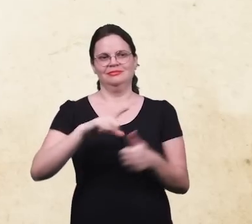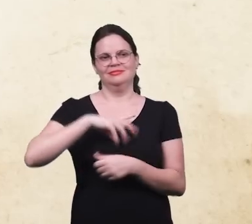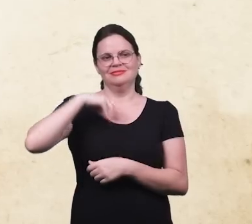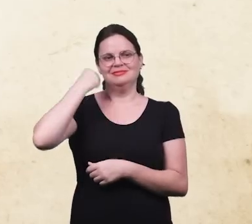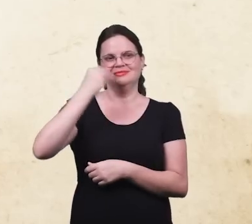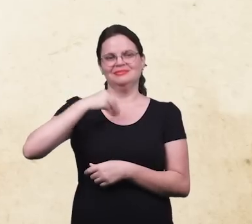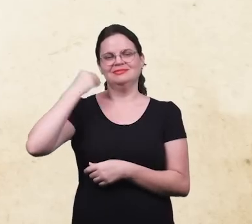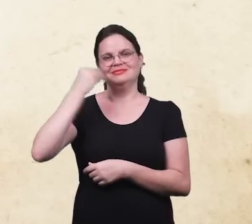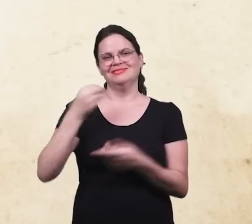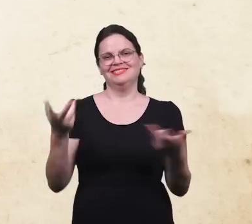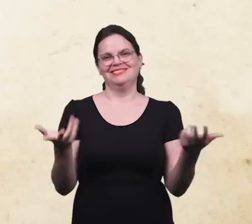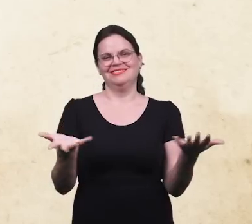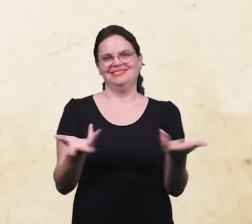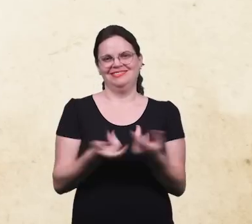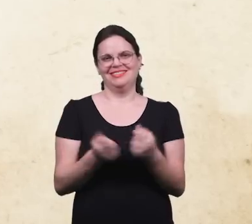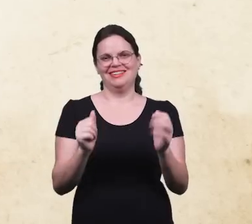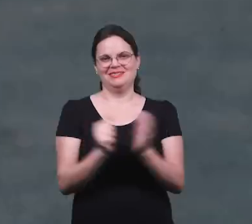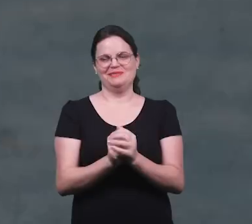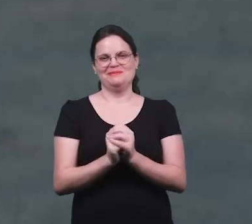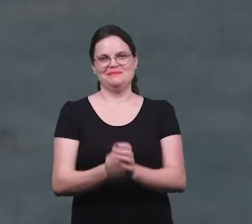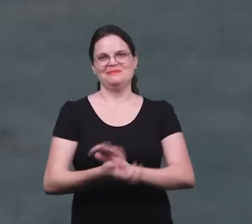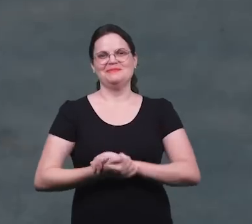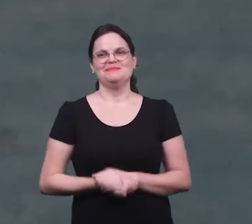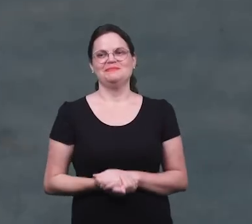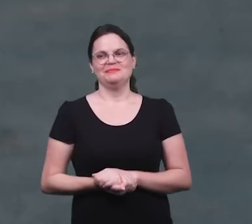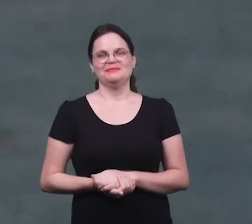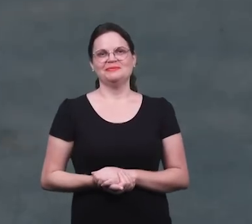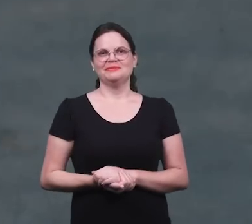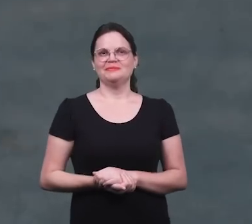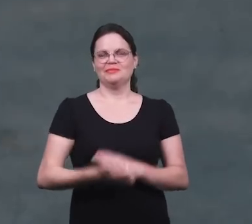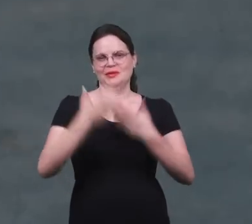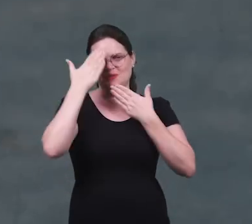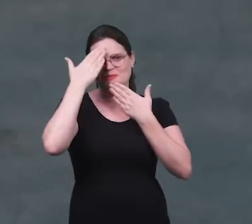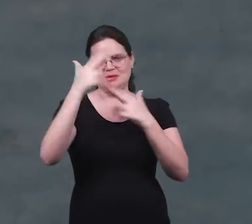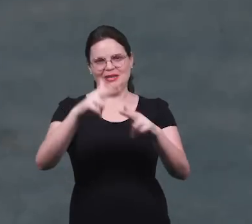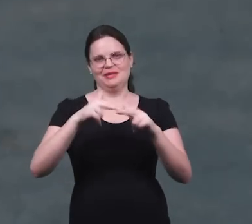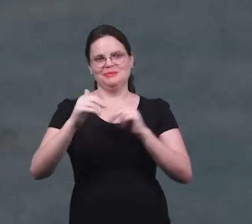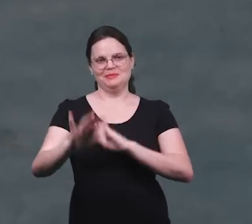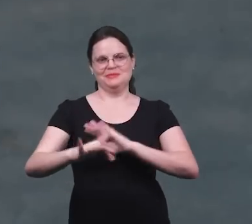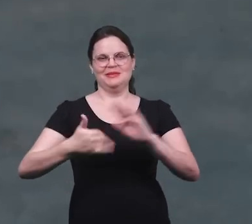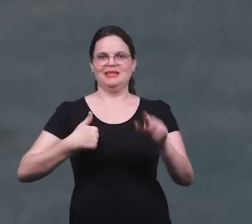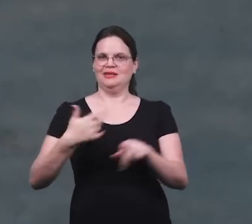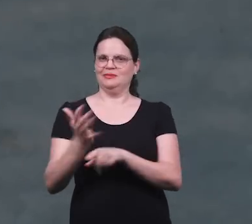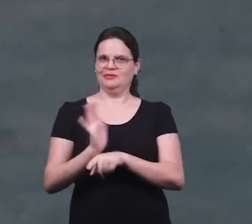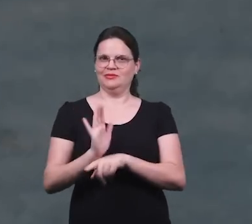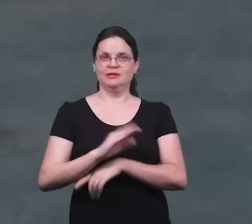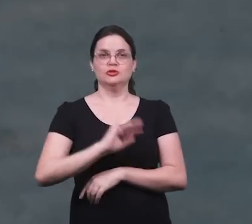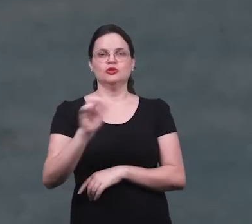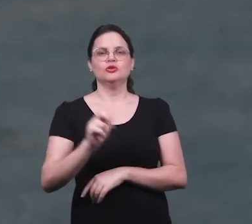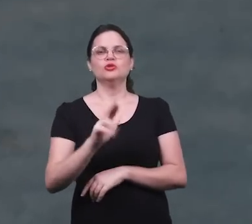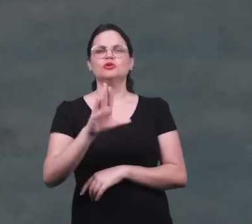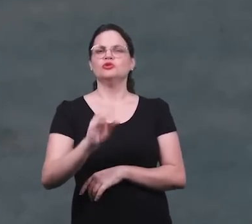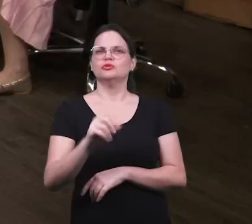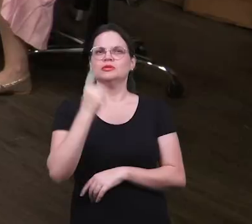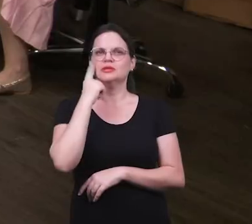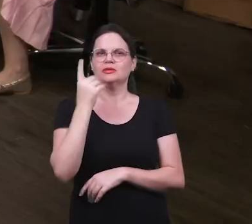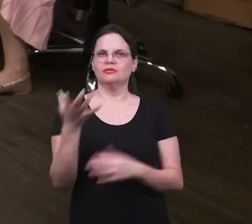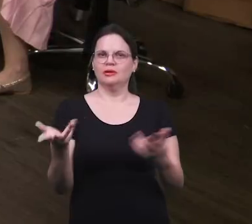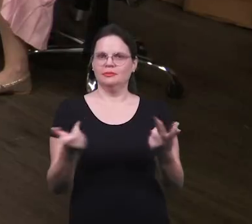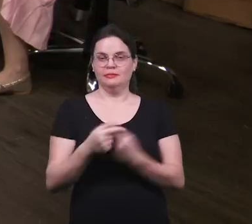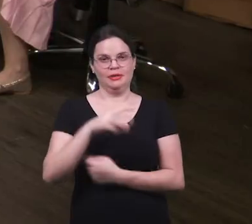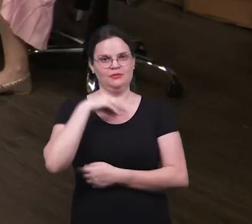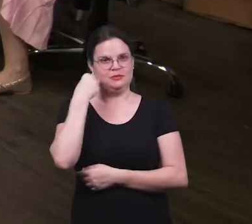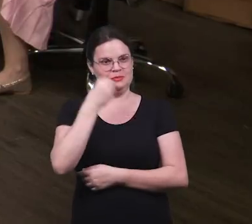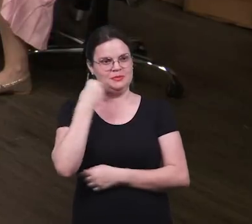muitas experiências com o Senhor. Amém. Obrigado, Rafaela, por sua participação. Júlio, que coisa maravilhosa